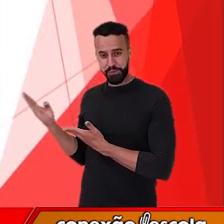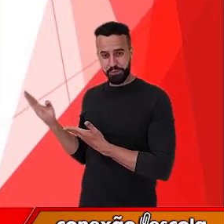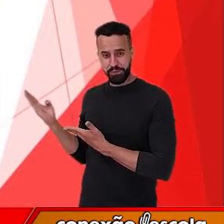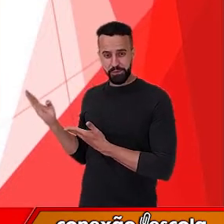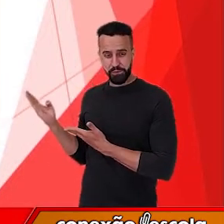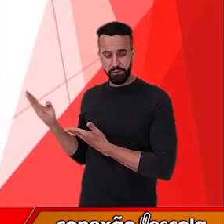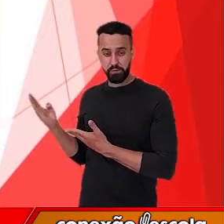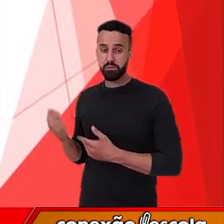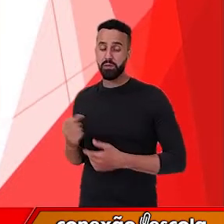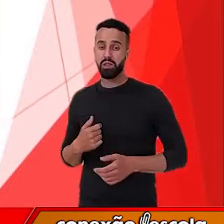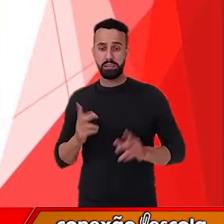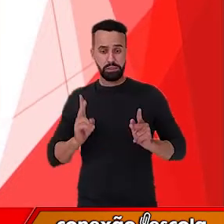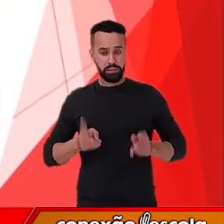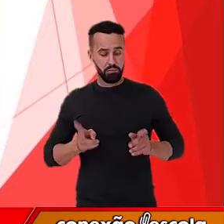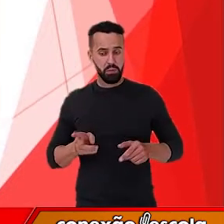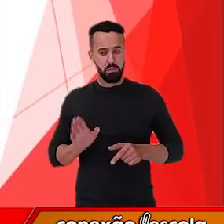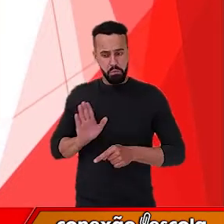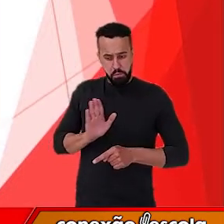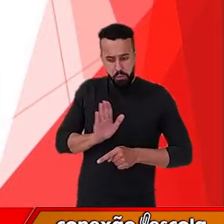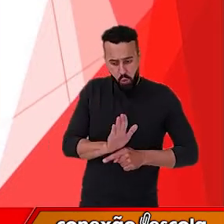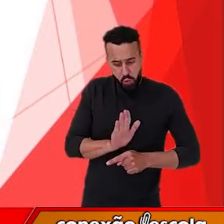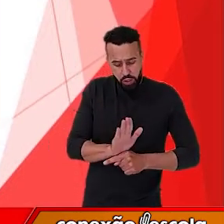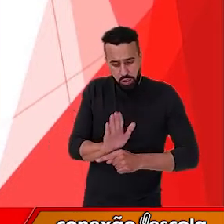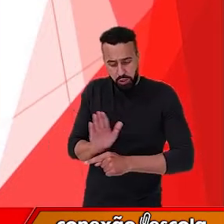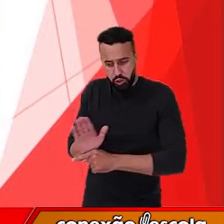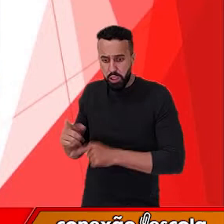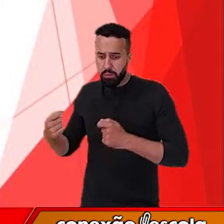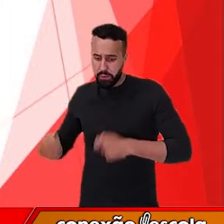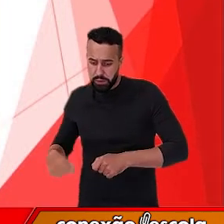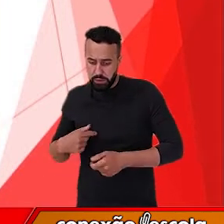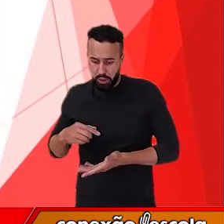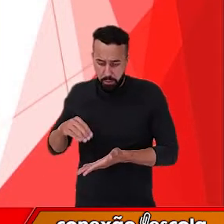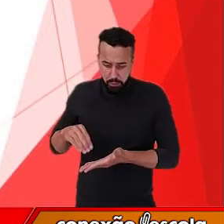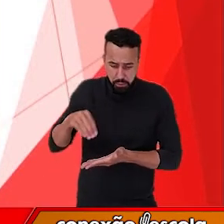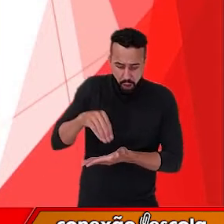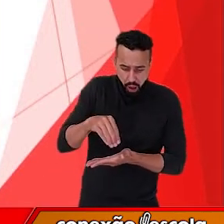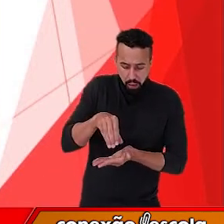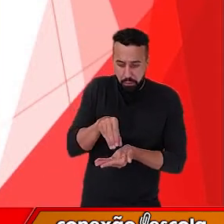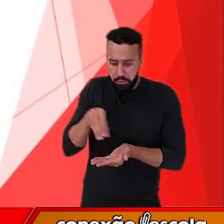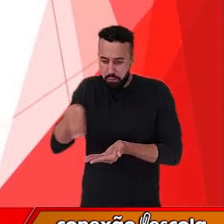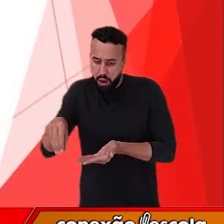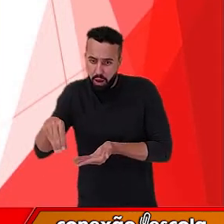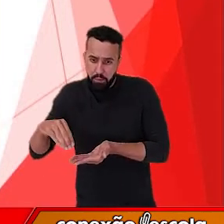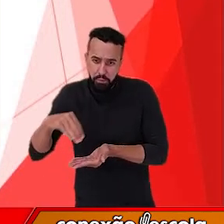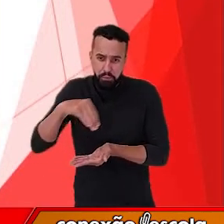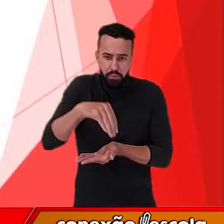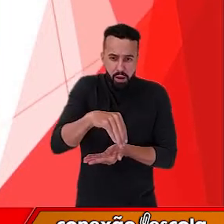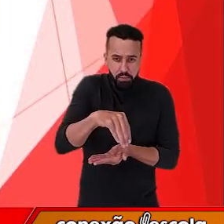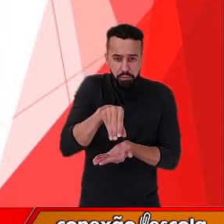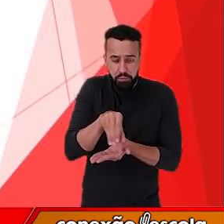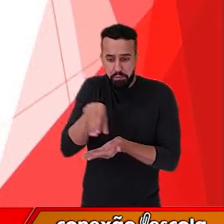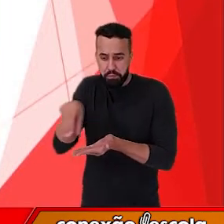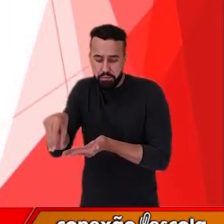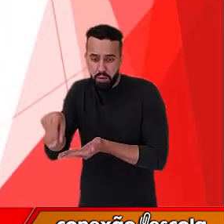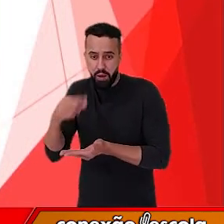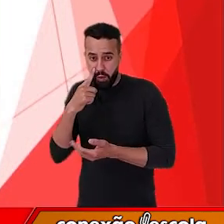tentando sempre manter as suas peças protegidas enquanto avança em direção ao campo do